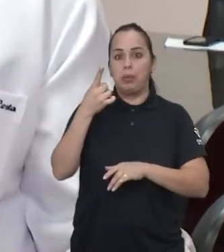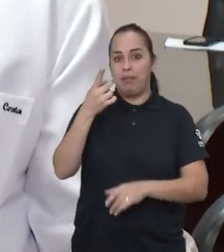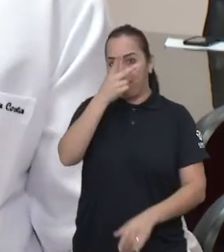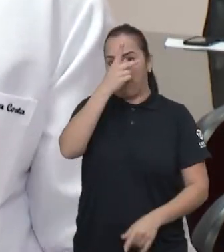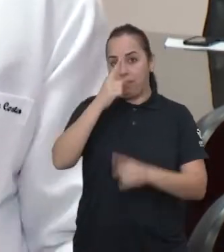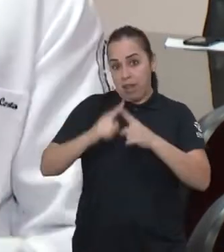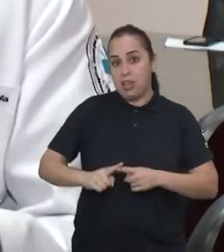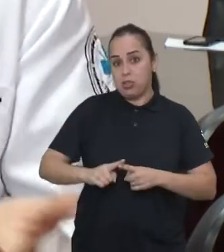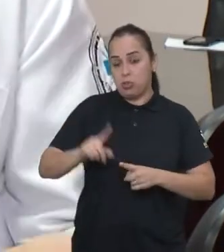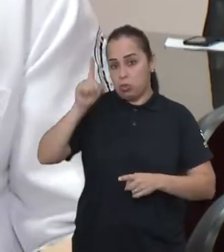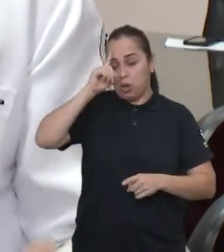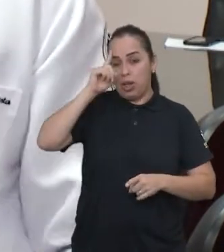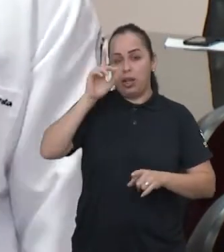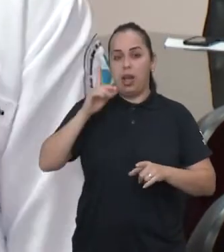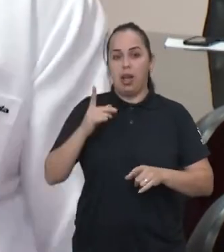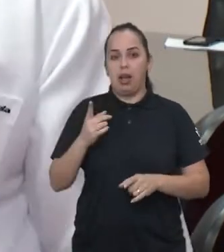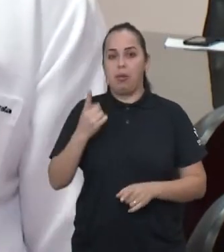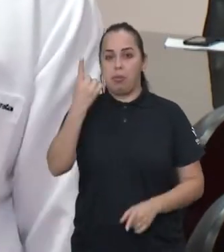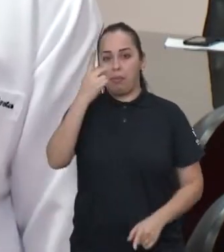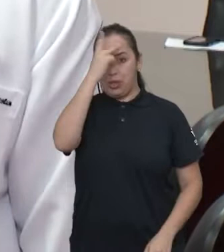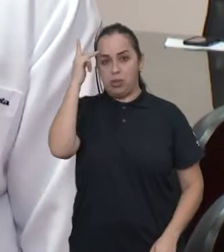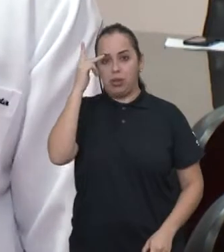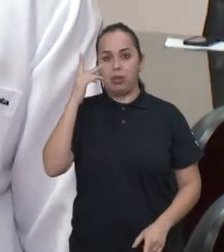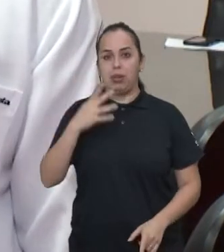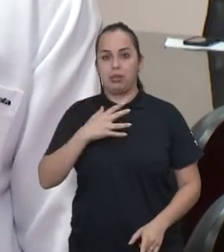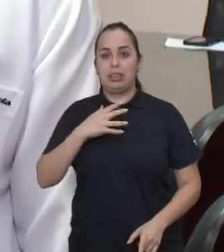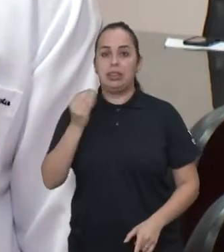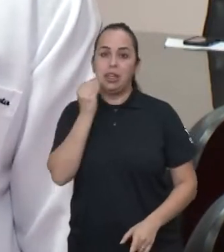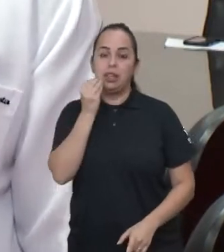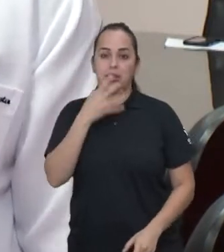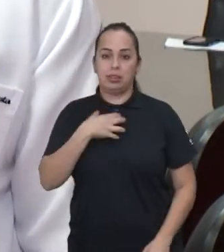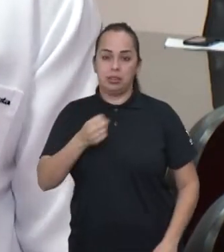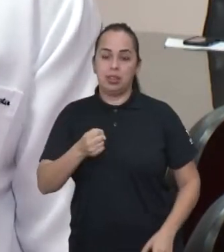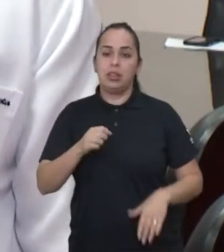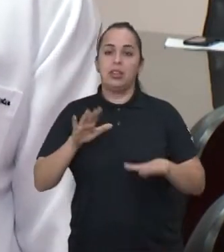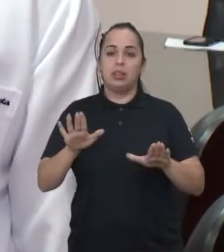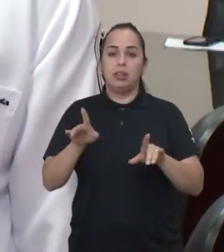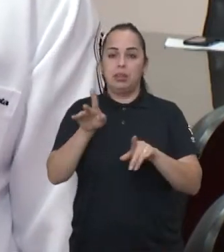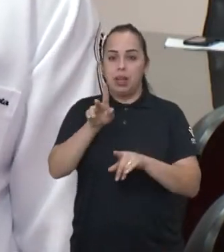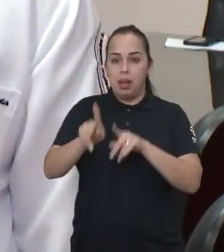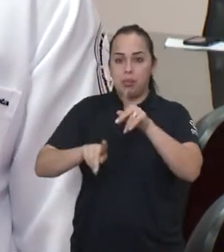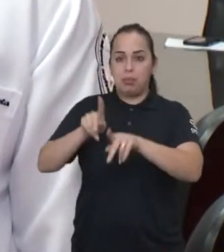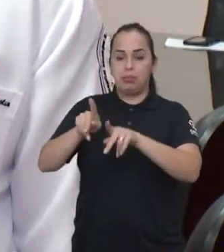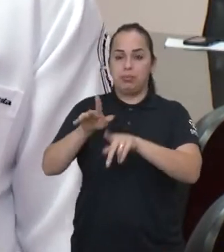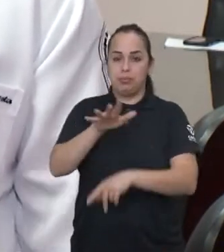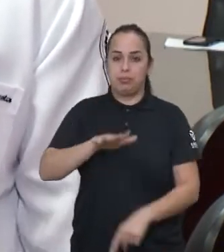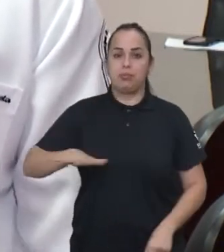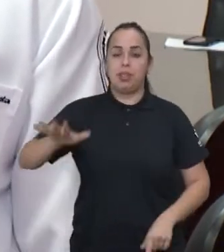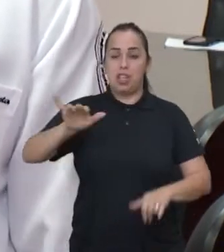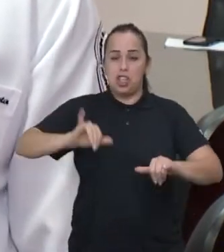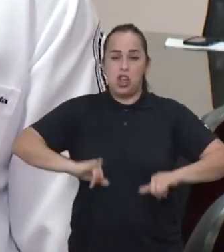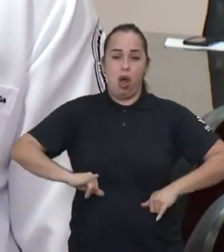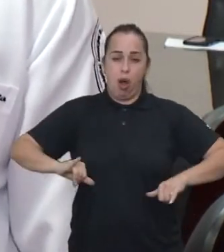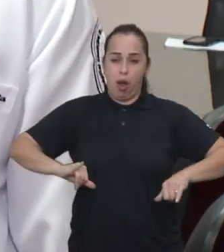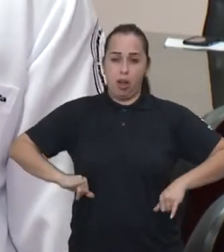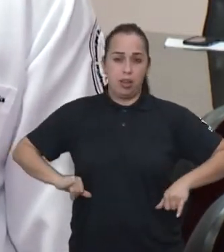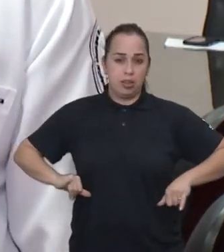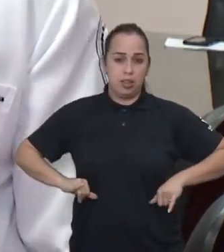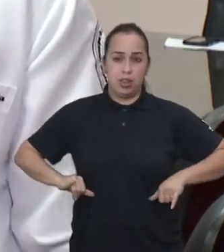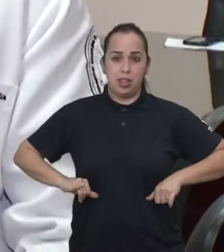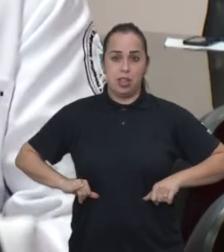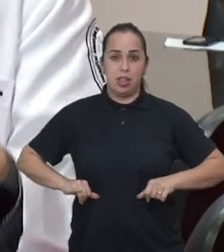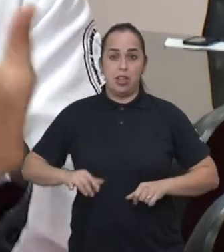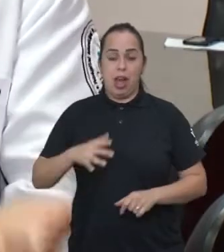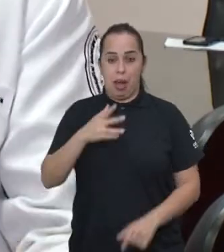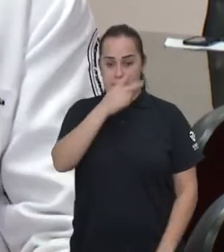1 caso por dia né a gente tem aí em médio e é a população sofre